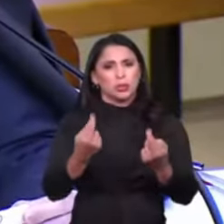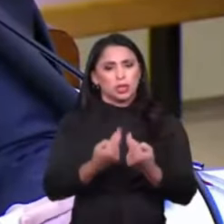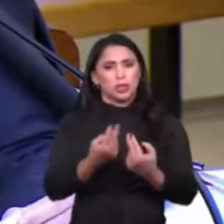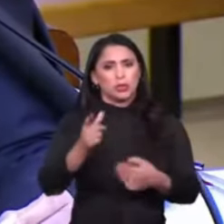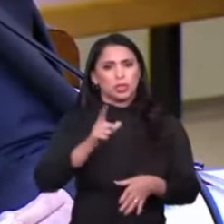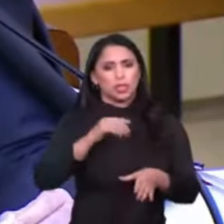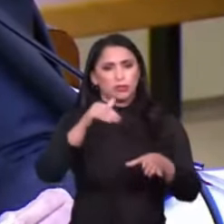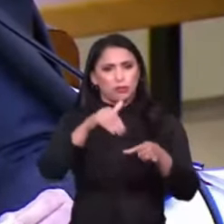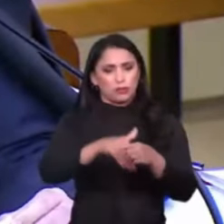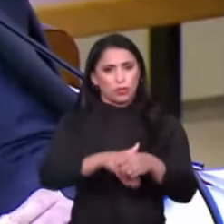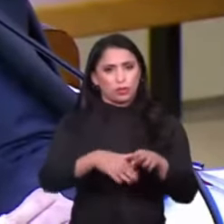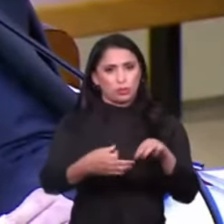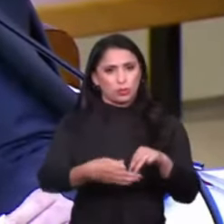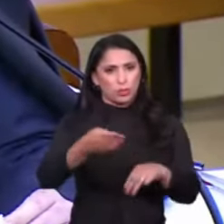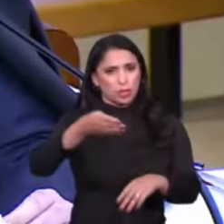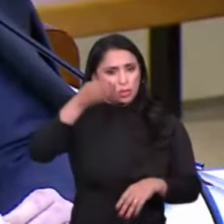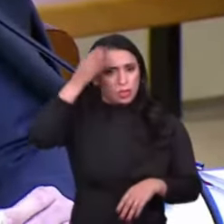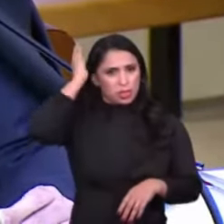ministro Cristiano Zanin.